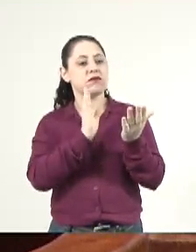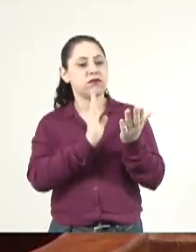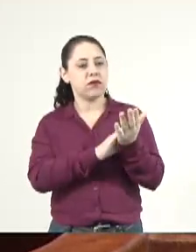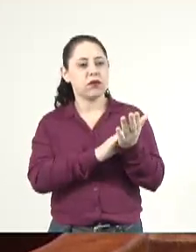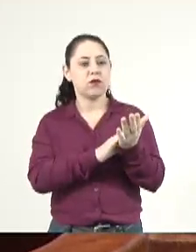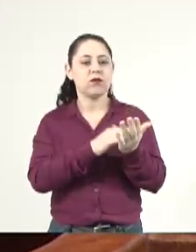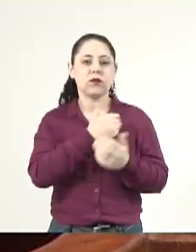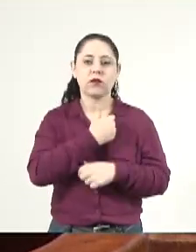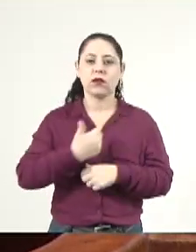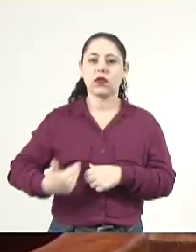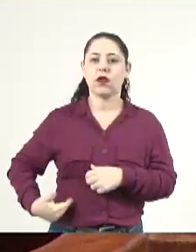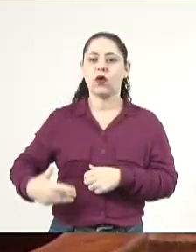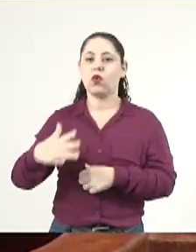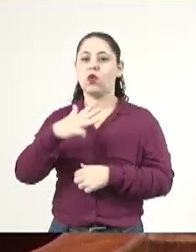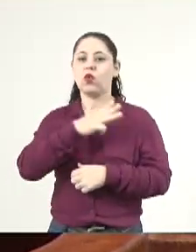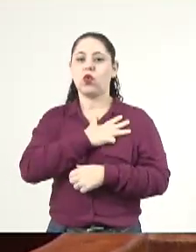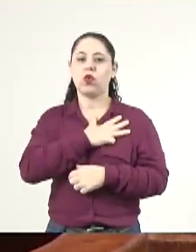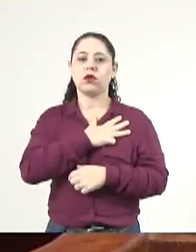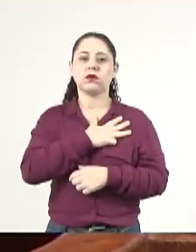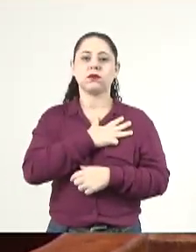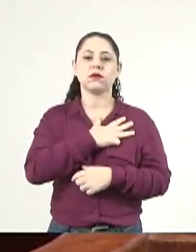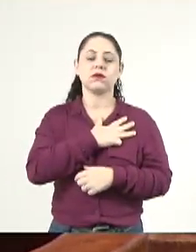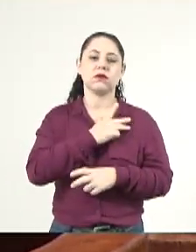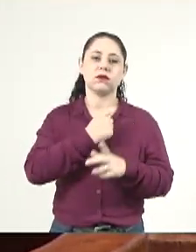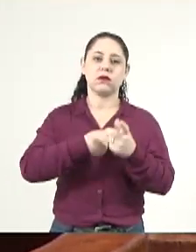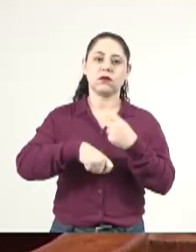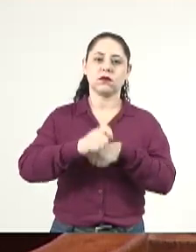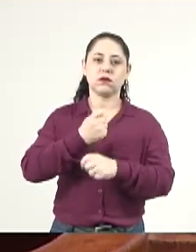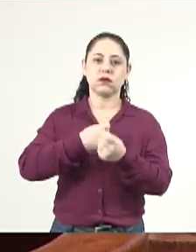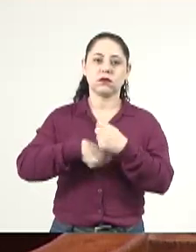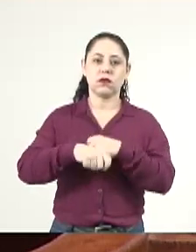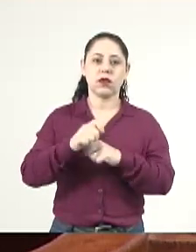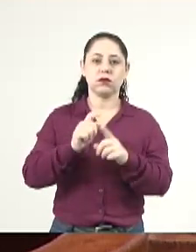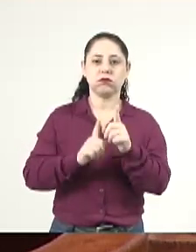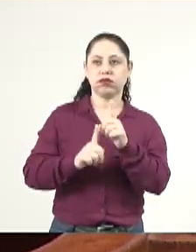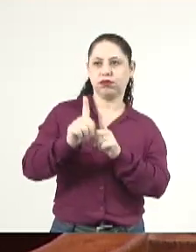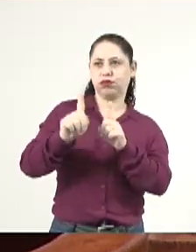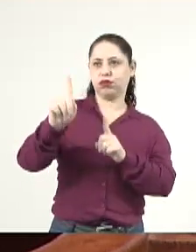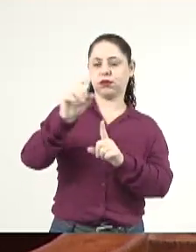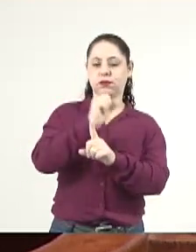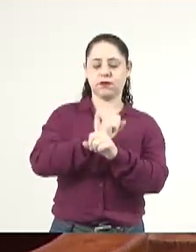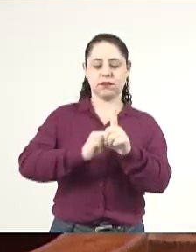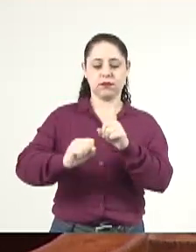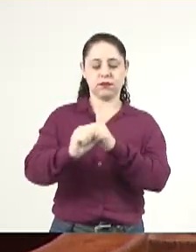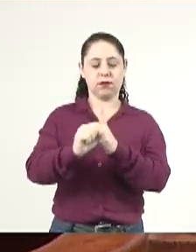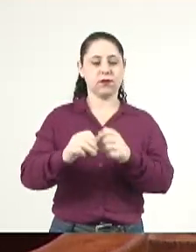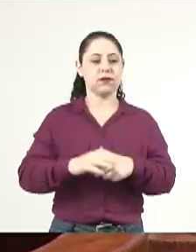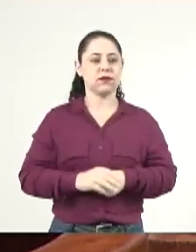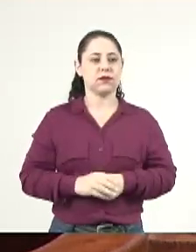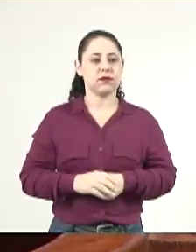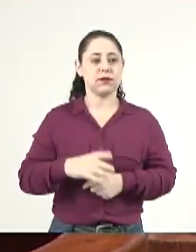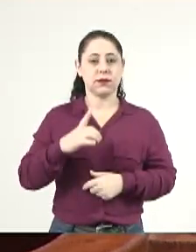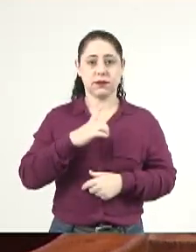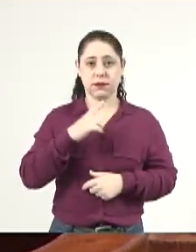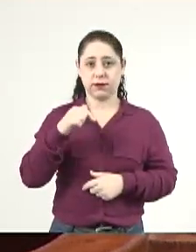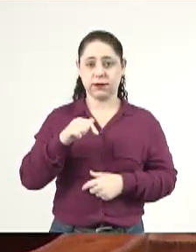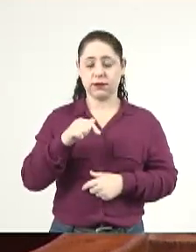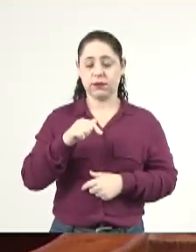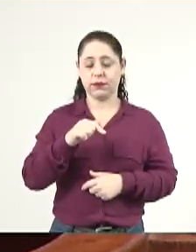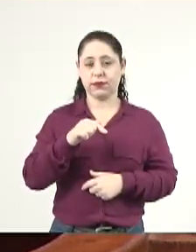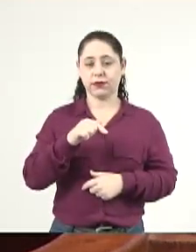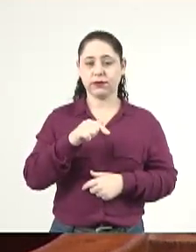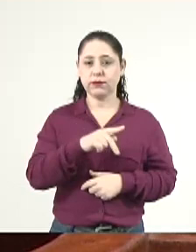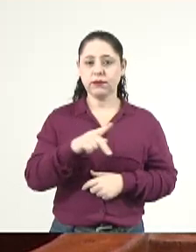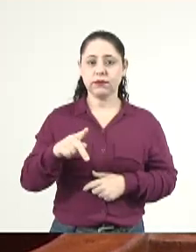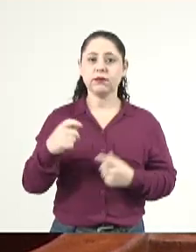governo do presidente Lula na economia e também nos indicadores sociais. Eu tenho aqui, senhor presidente, que